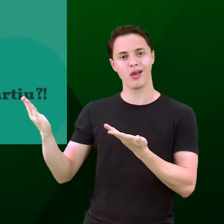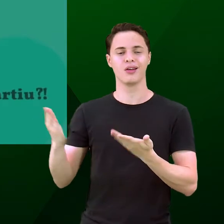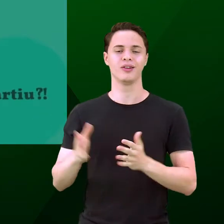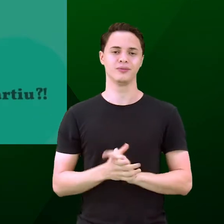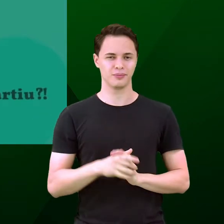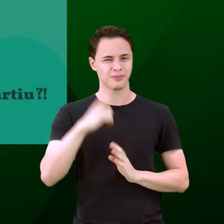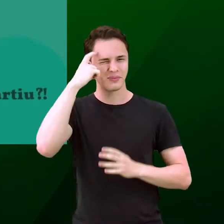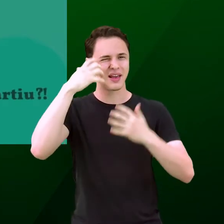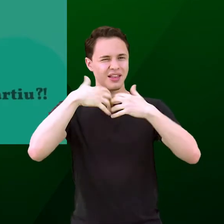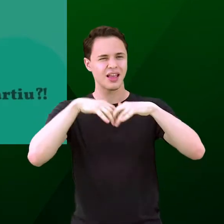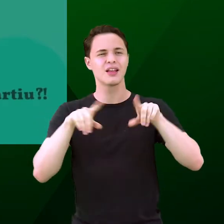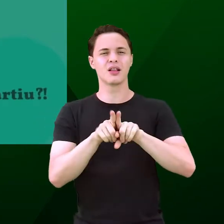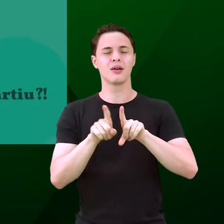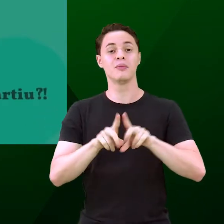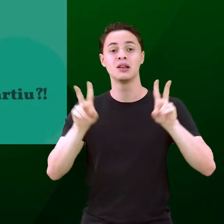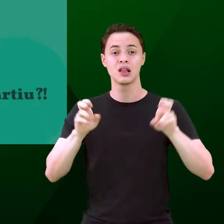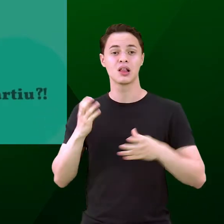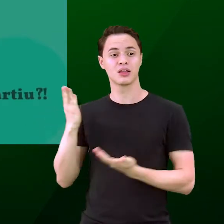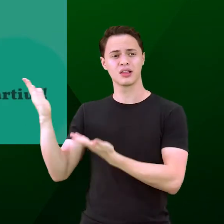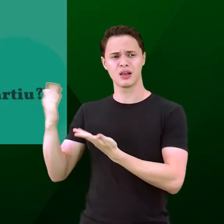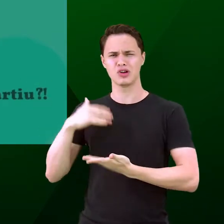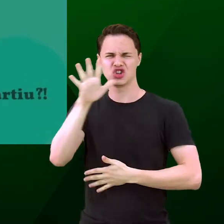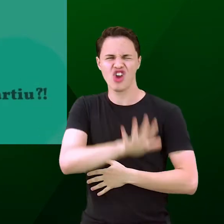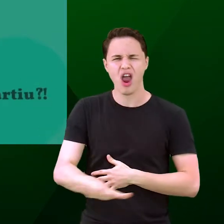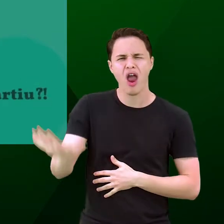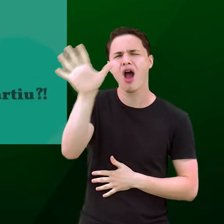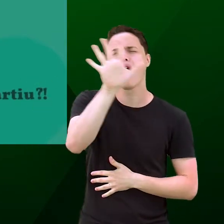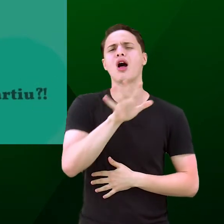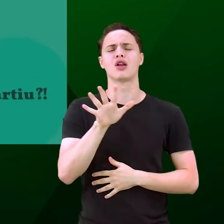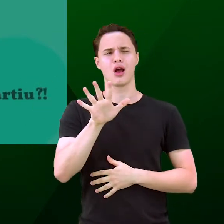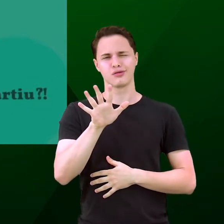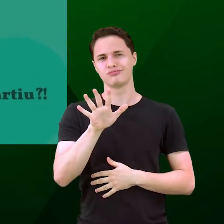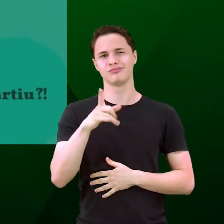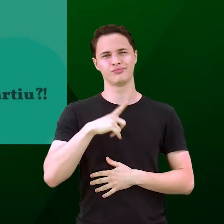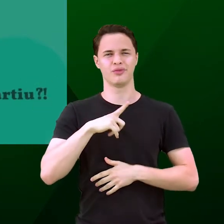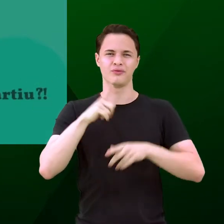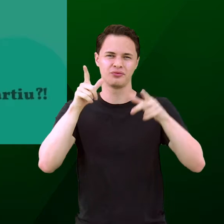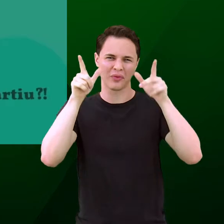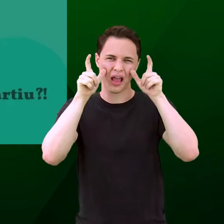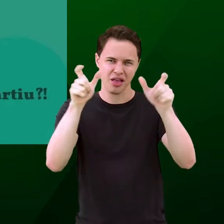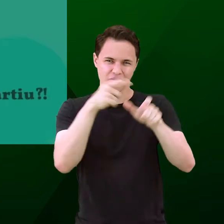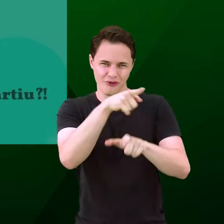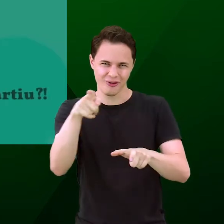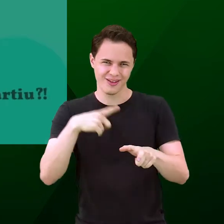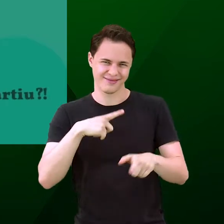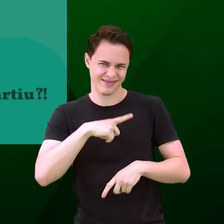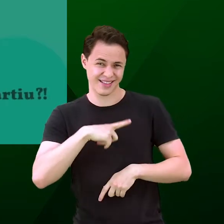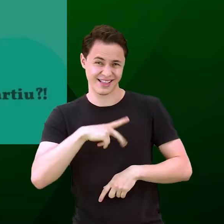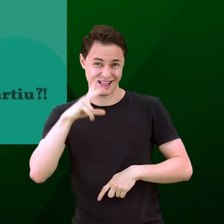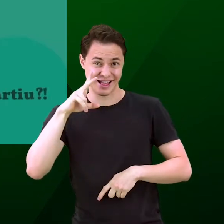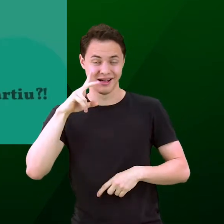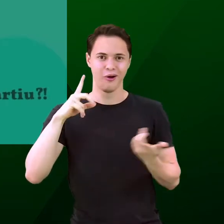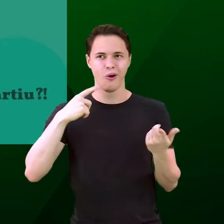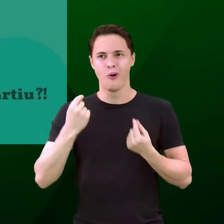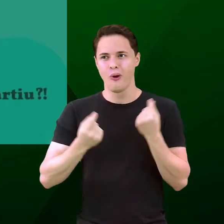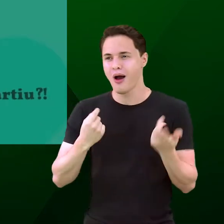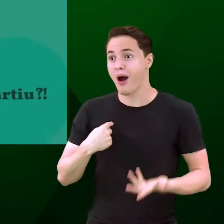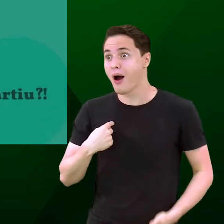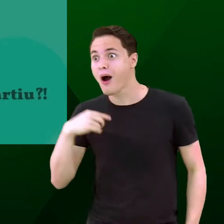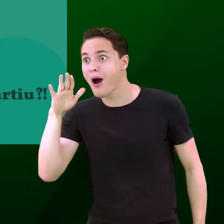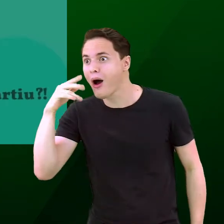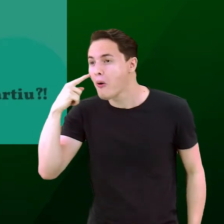ela é diferente da mecânica de corrida de rua, é diferente da mecânica de corrida de uma pista, de um treino de